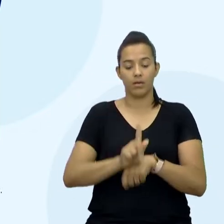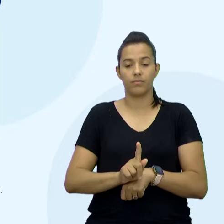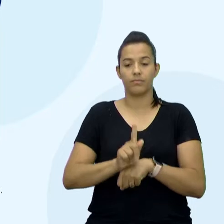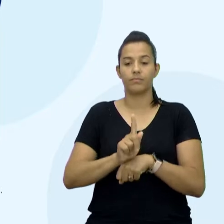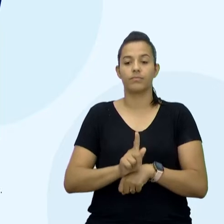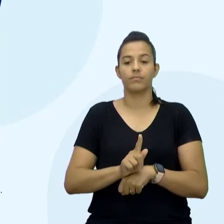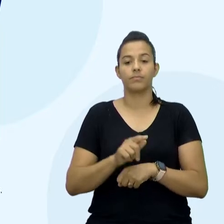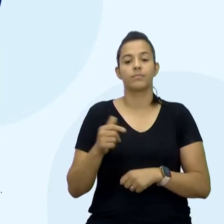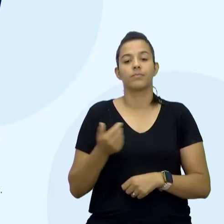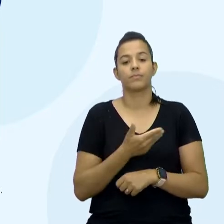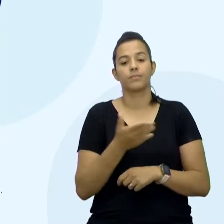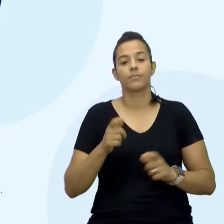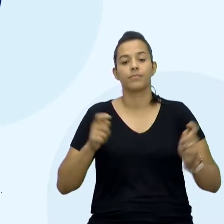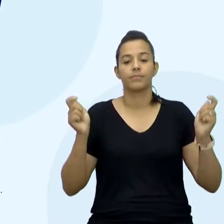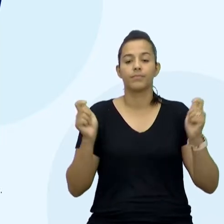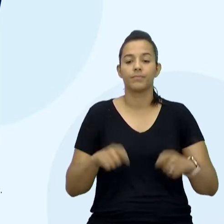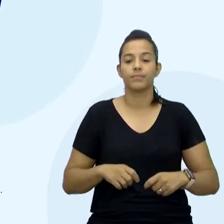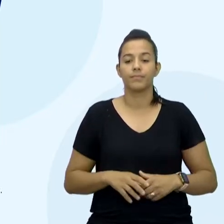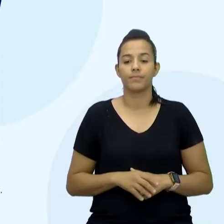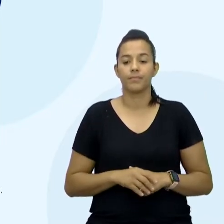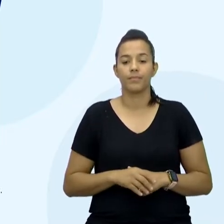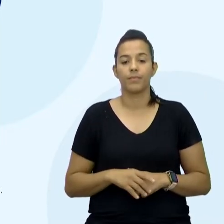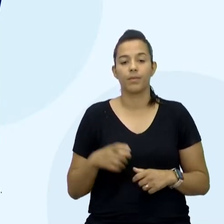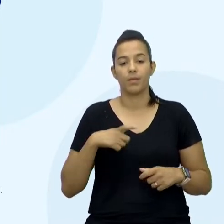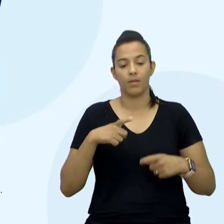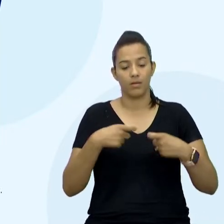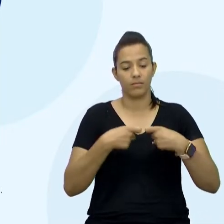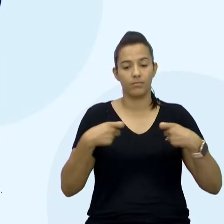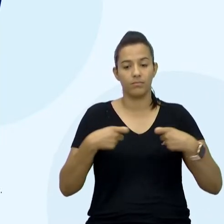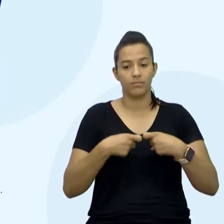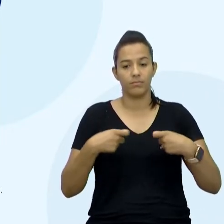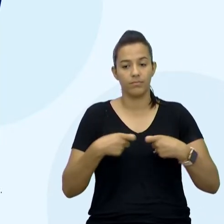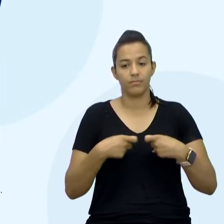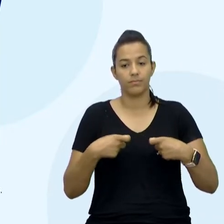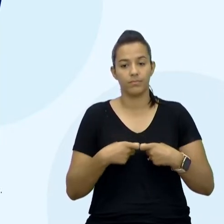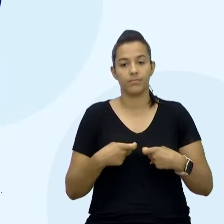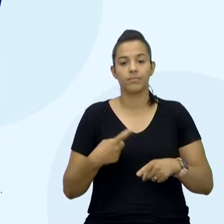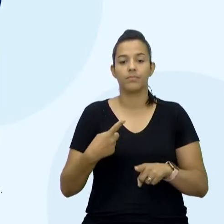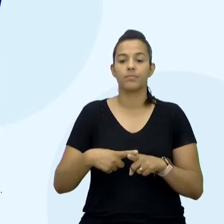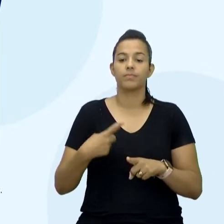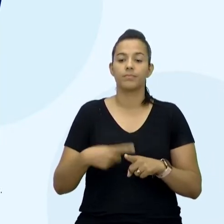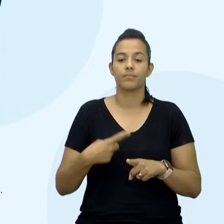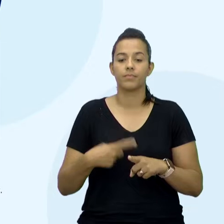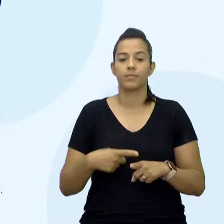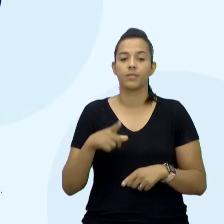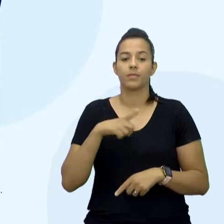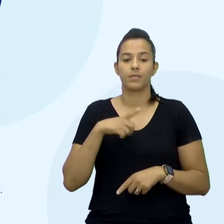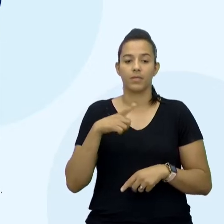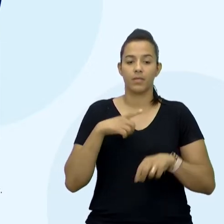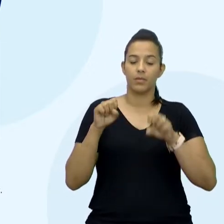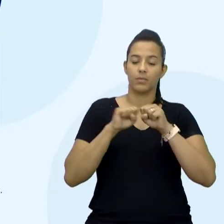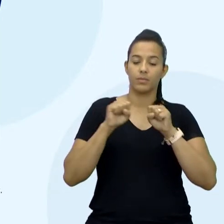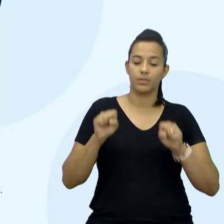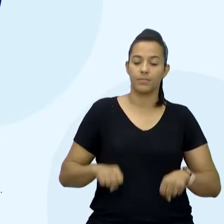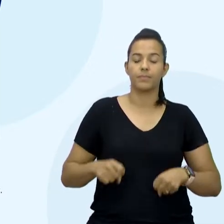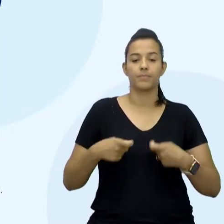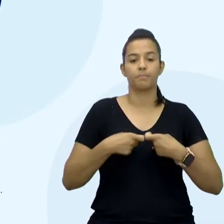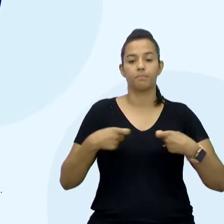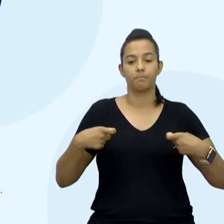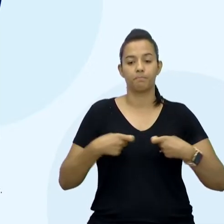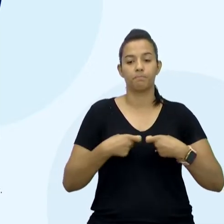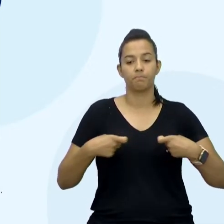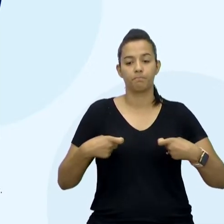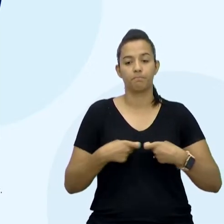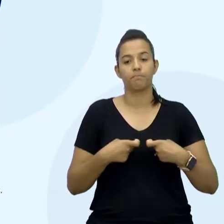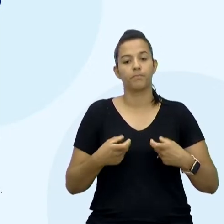gravitacional, nesse caso aqui, a energia potencial elástica, Gibalina, porque tem um sistema elástico, uma mola aqui, uma mola, como